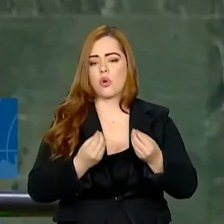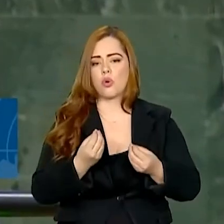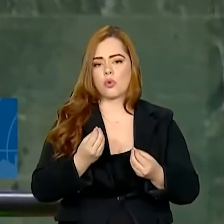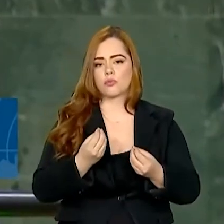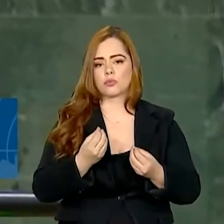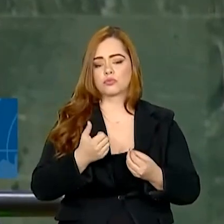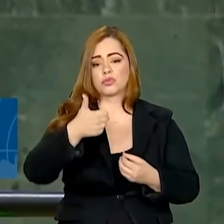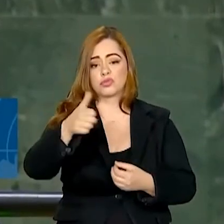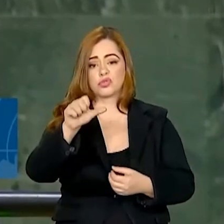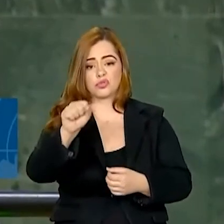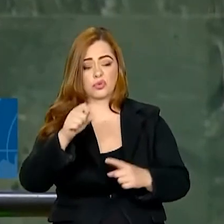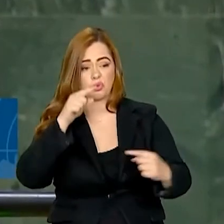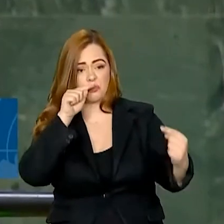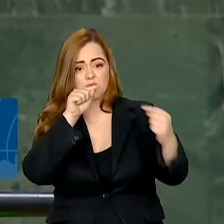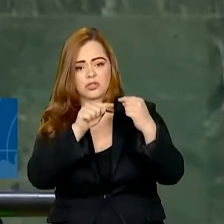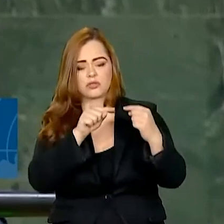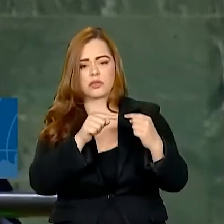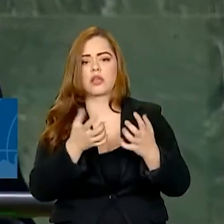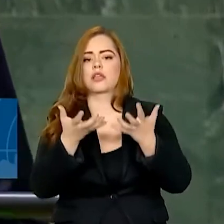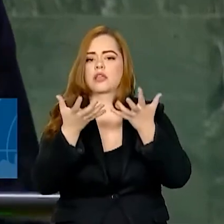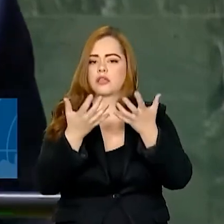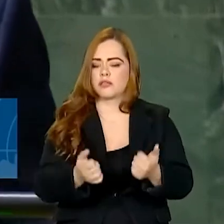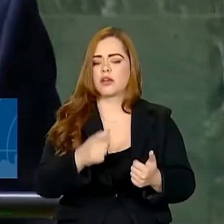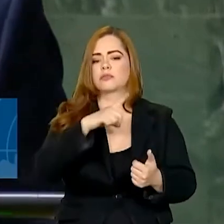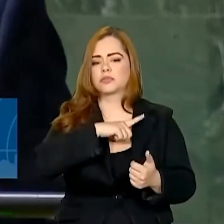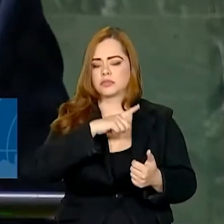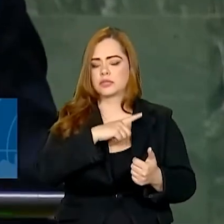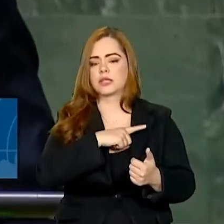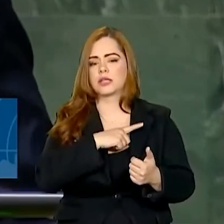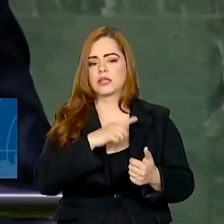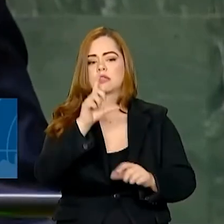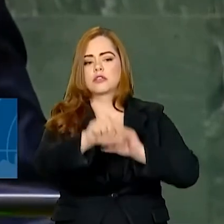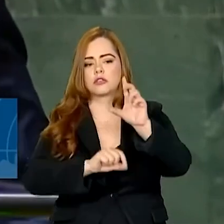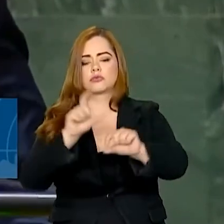18º objetivo que adotaremos voluntariamente.